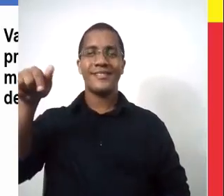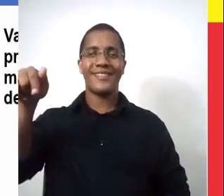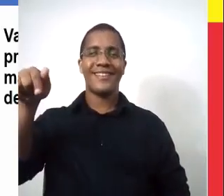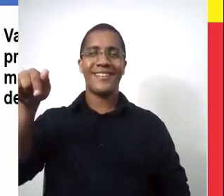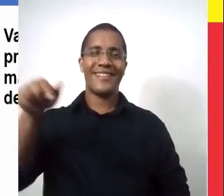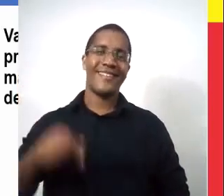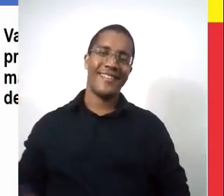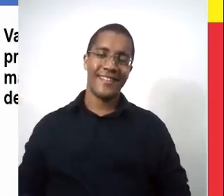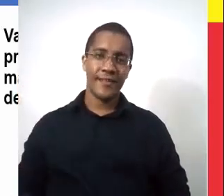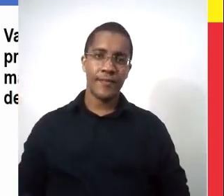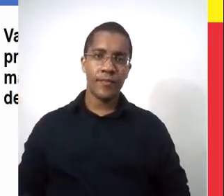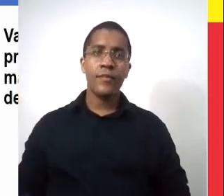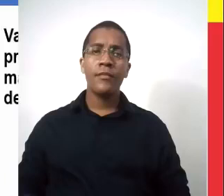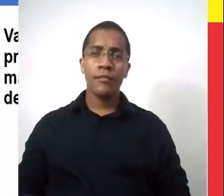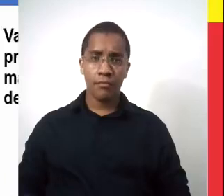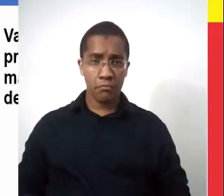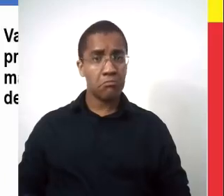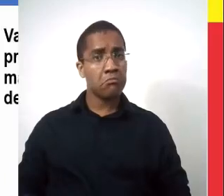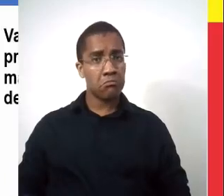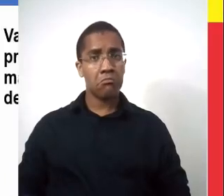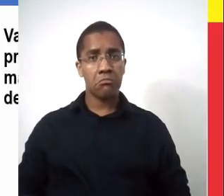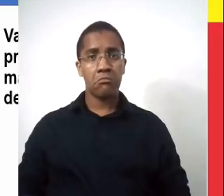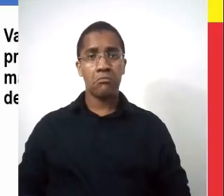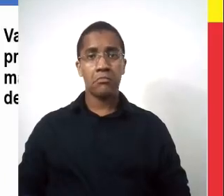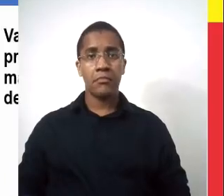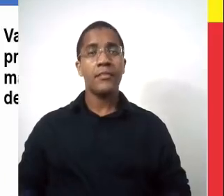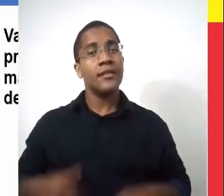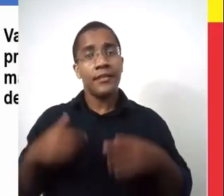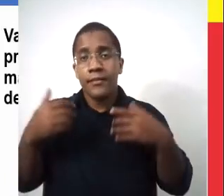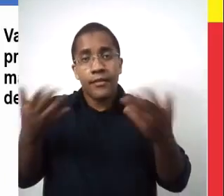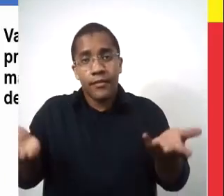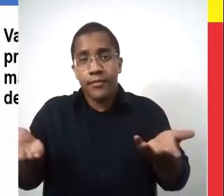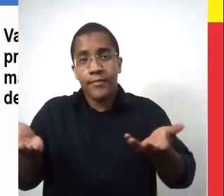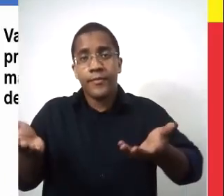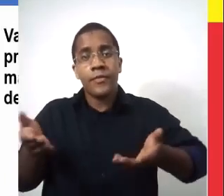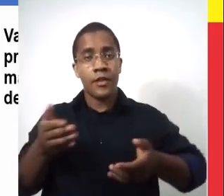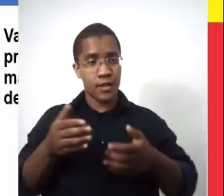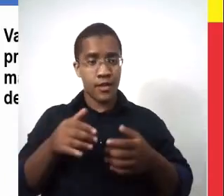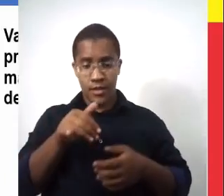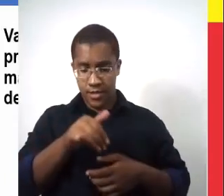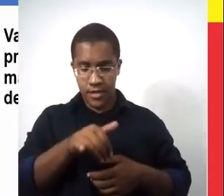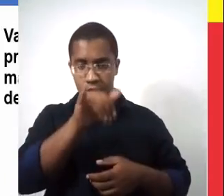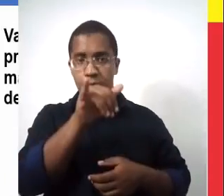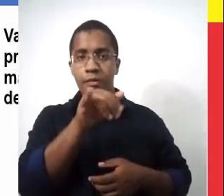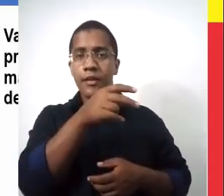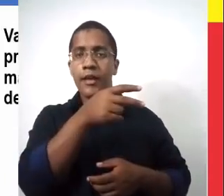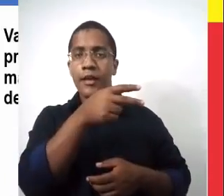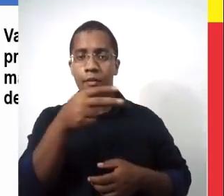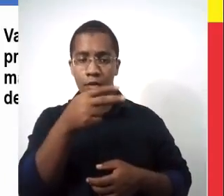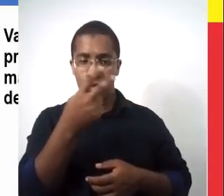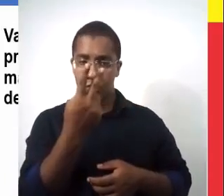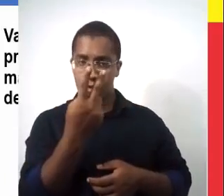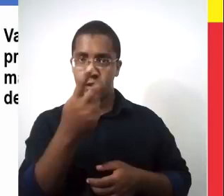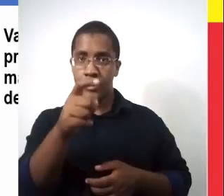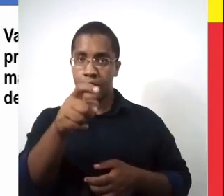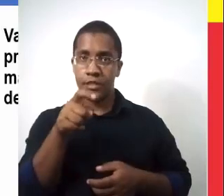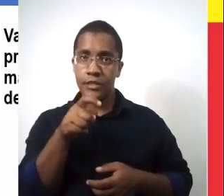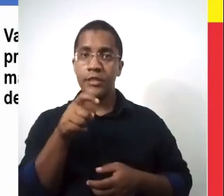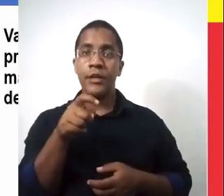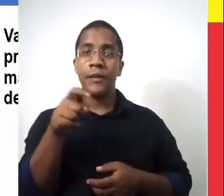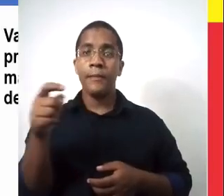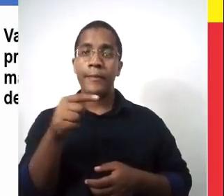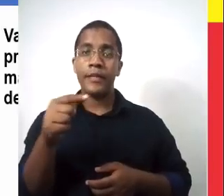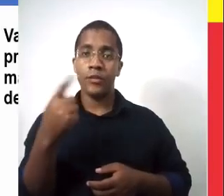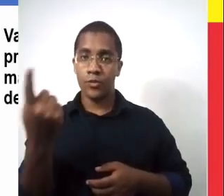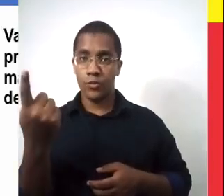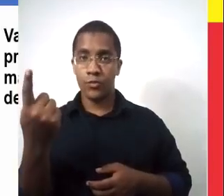tiro 1, 7. Então, ela soltou 7 na máquina. Então, ó, Y é igual a 2x menos 1. A gente pode